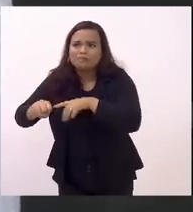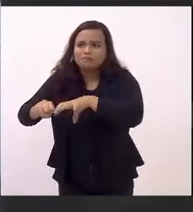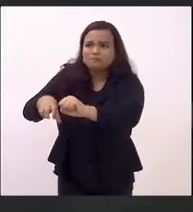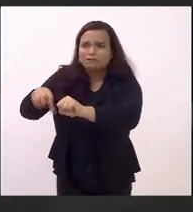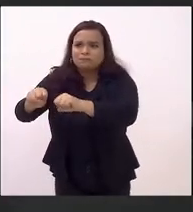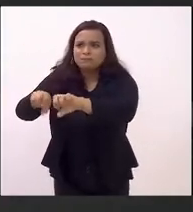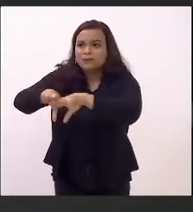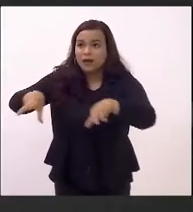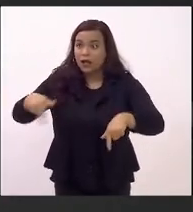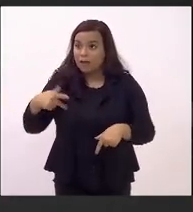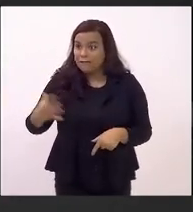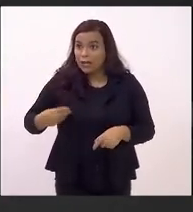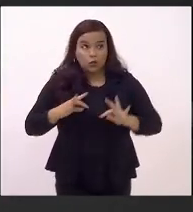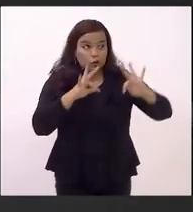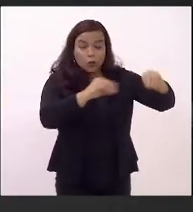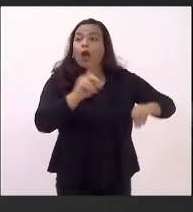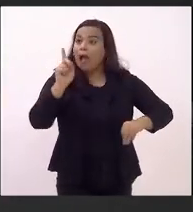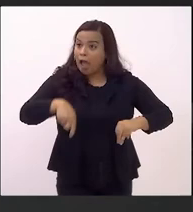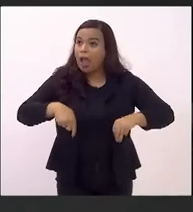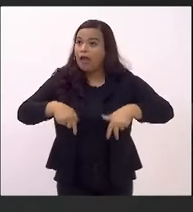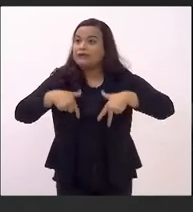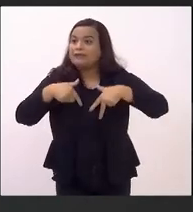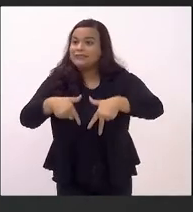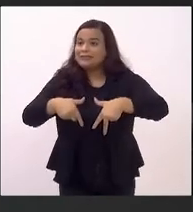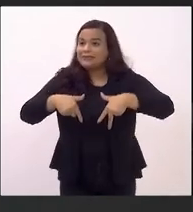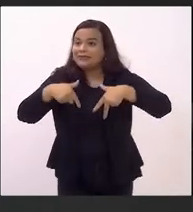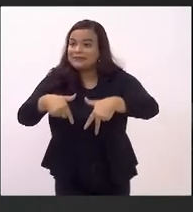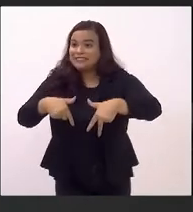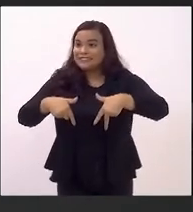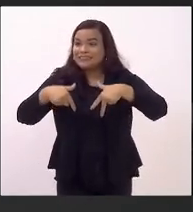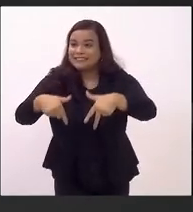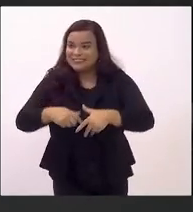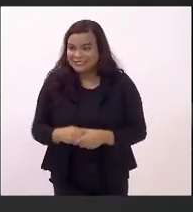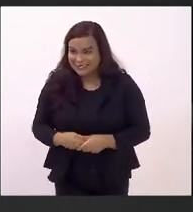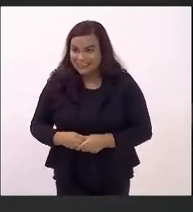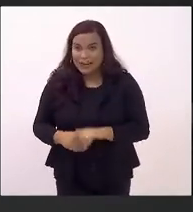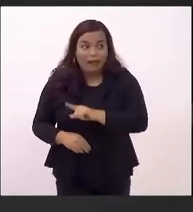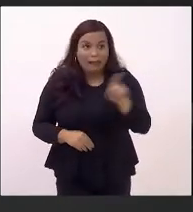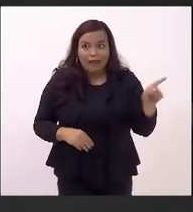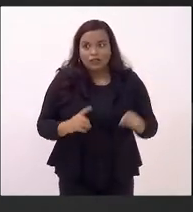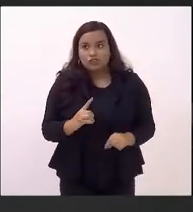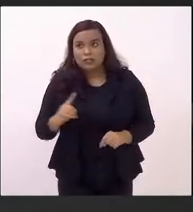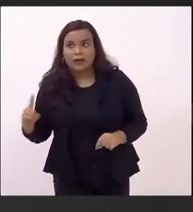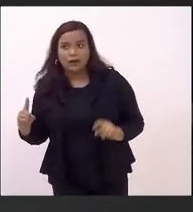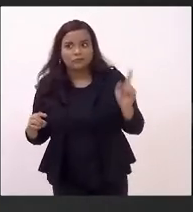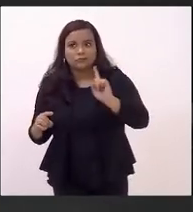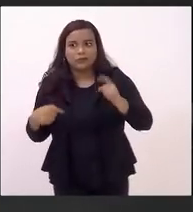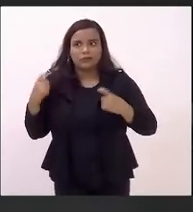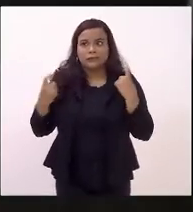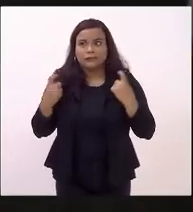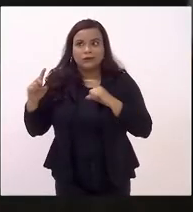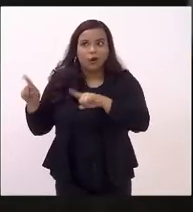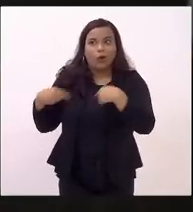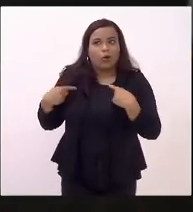Todos são militantes, engraçado, né? Ninguém deu para a direita. Minha preocupação é se a turma ia ficar de direita contra mim,